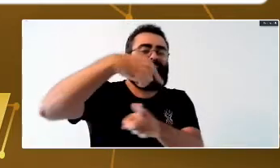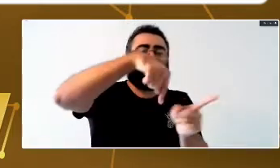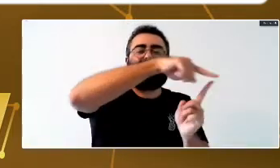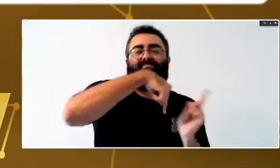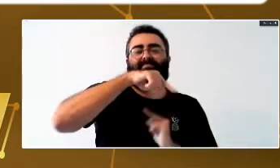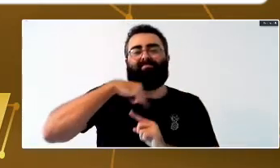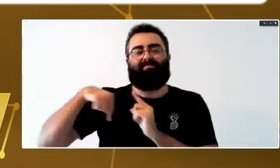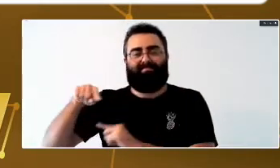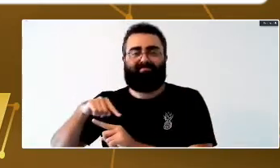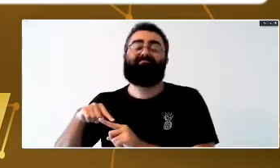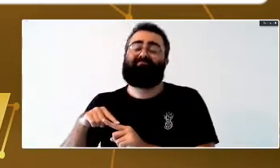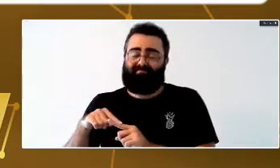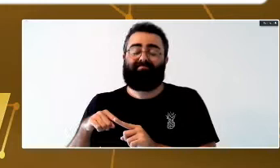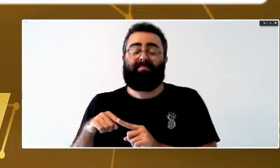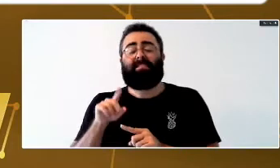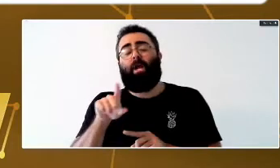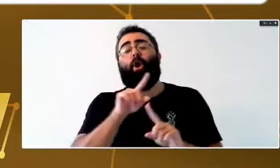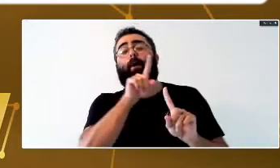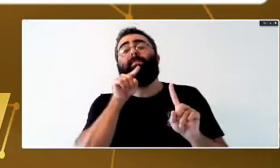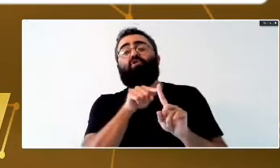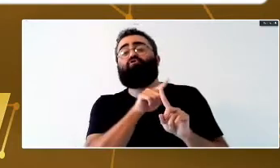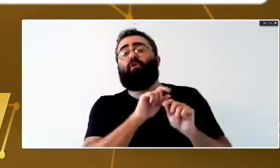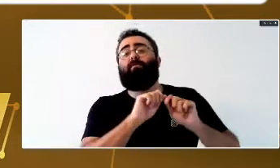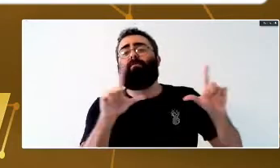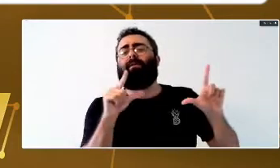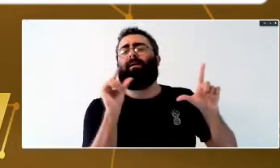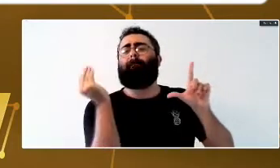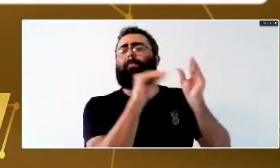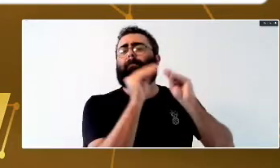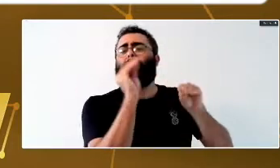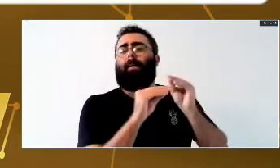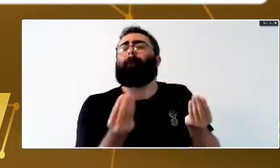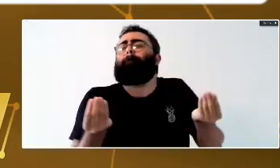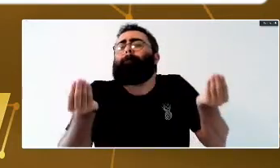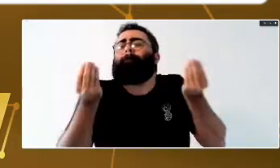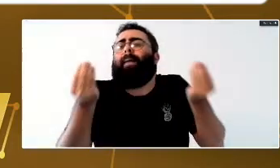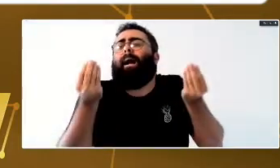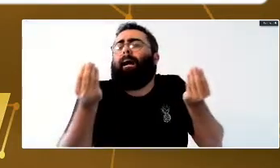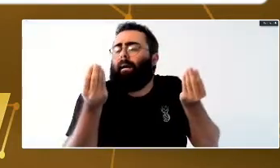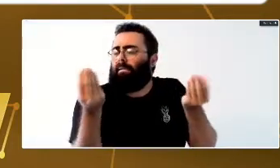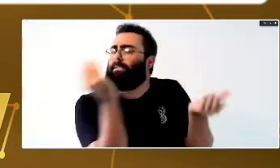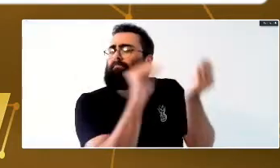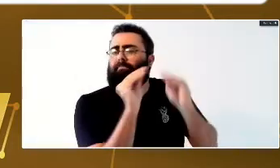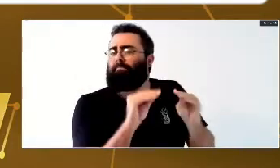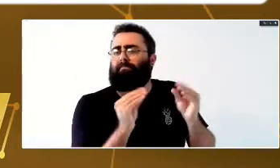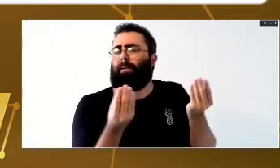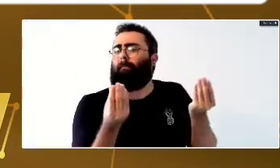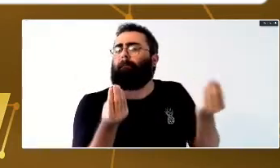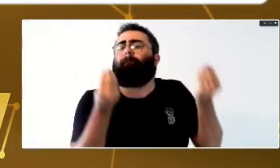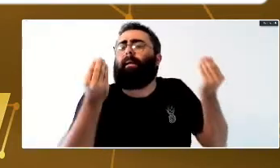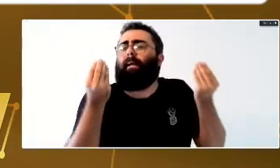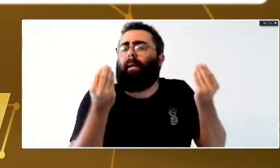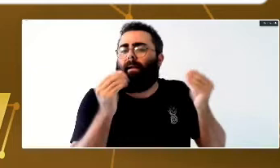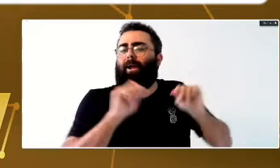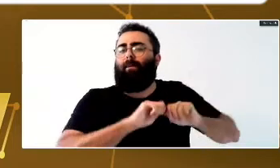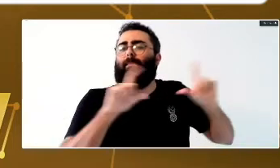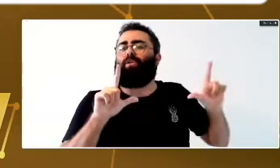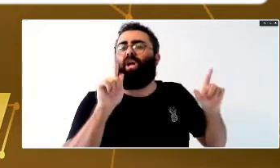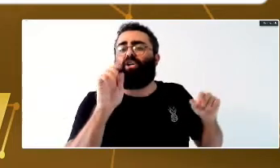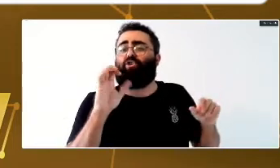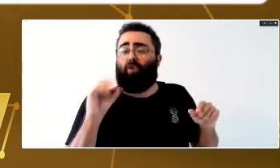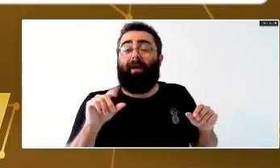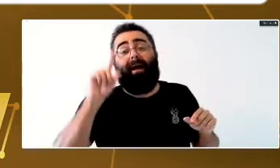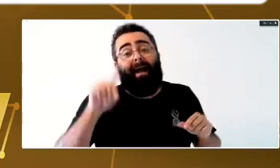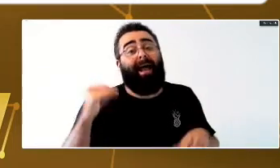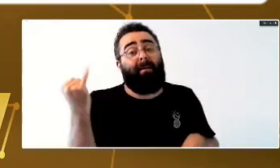grande objetivo da constituição do portal e das aplicações que virão a partir dele é dar acesso